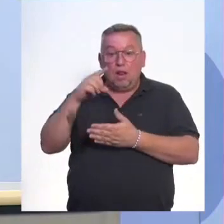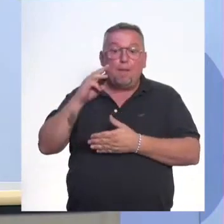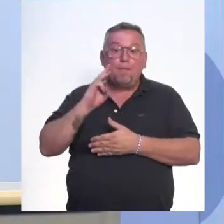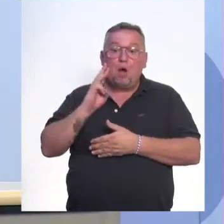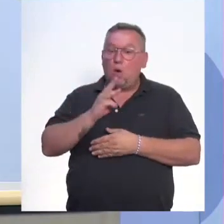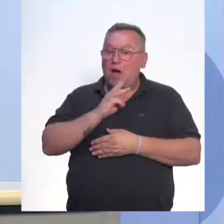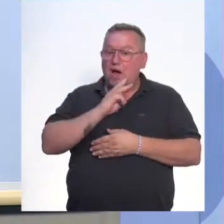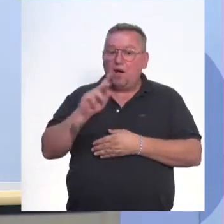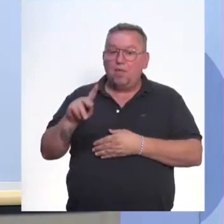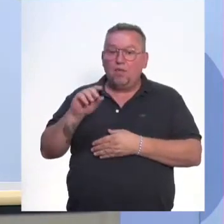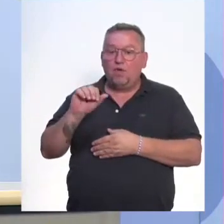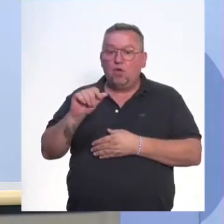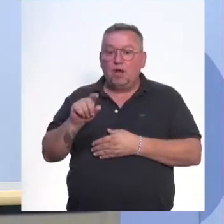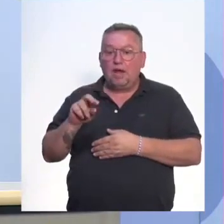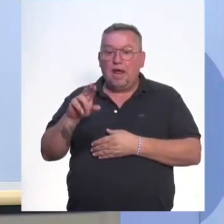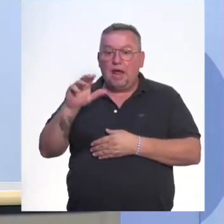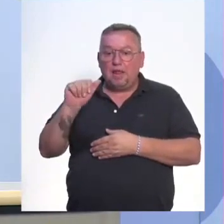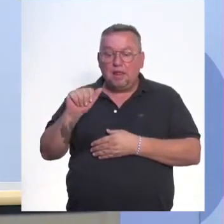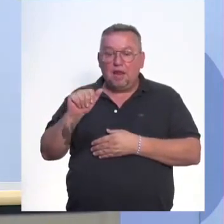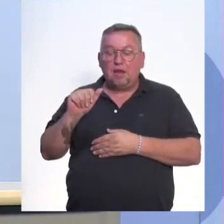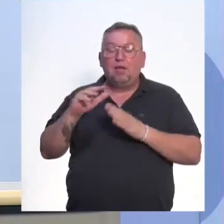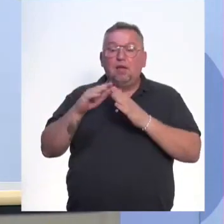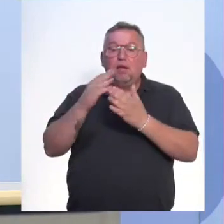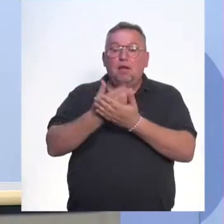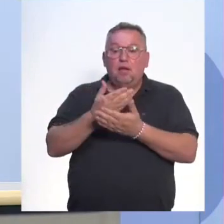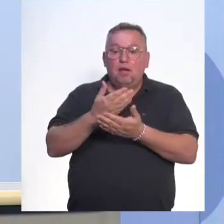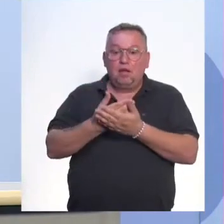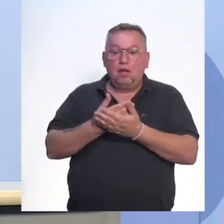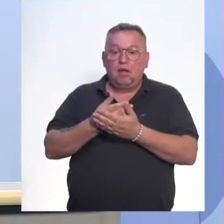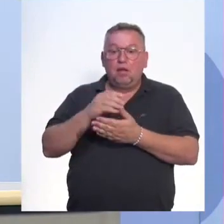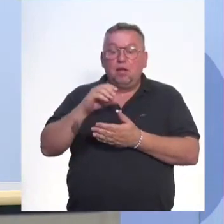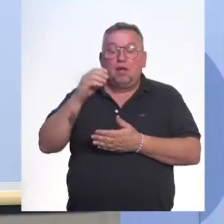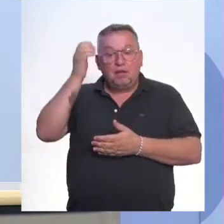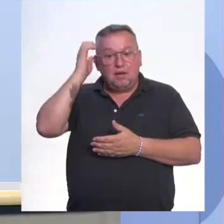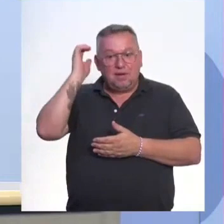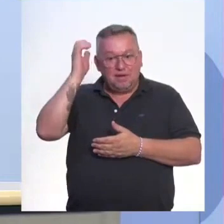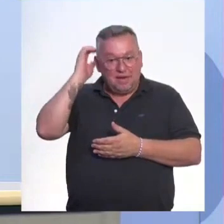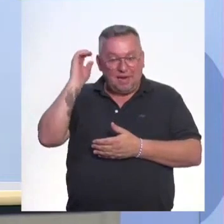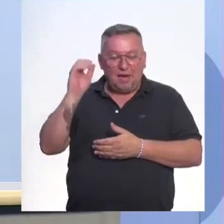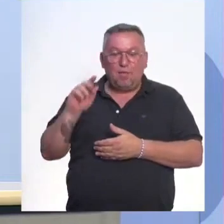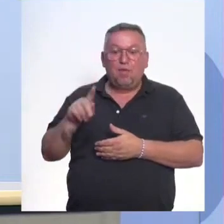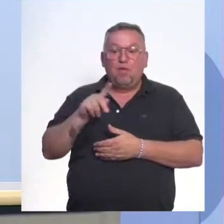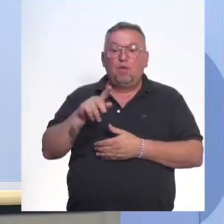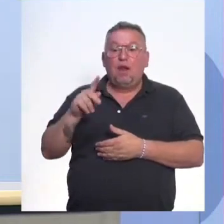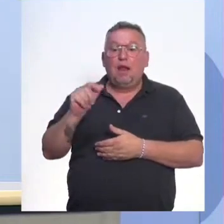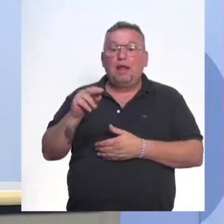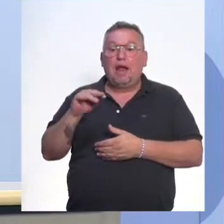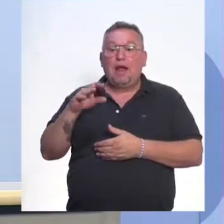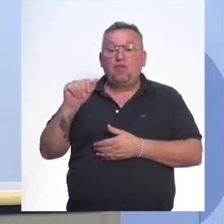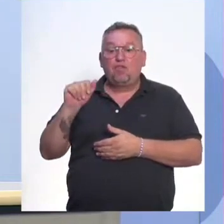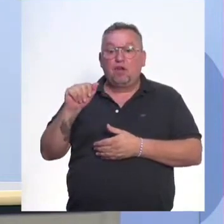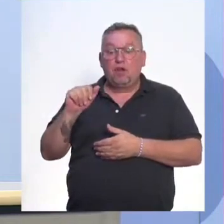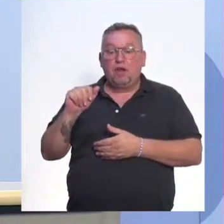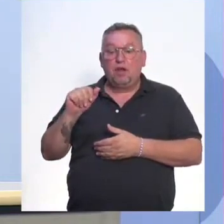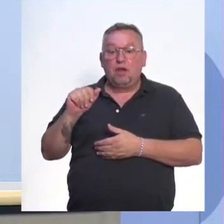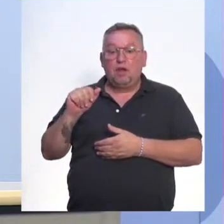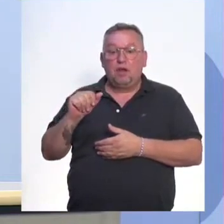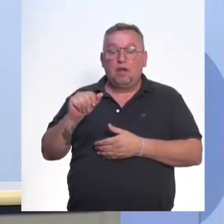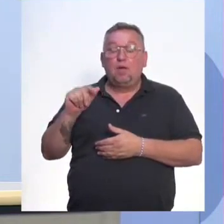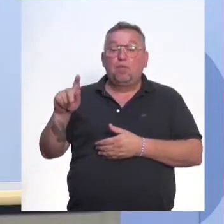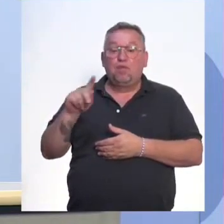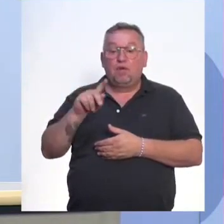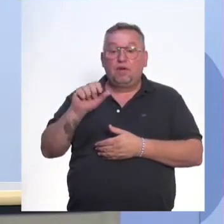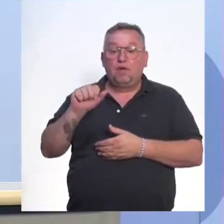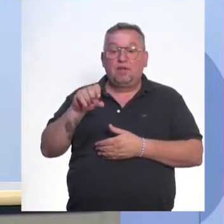Mauá, professora Sandra, da Escola Doutor Luiz Lobo Neto, de Santo André, professora Kátia, da Peister Medina,